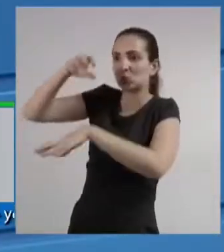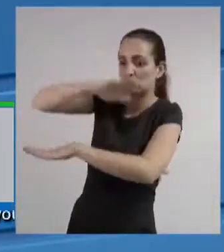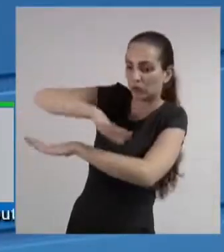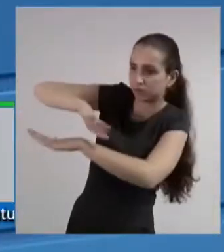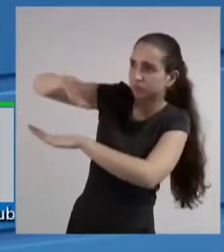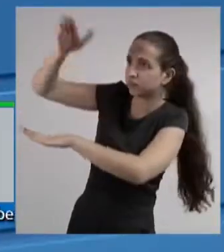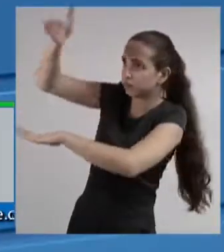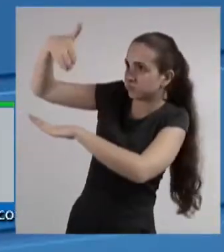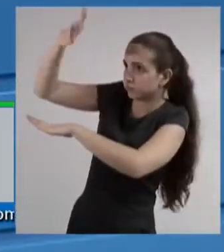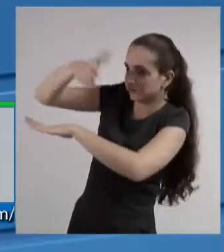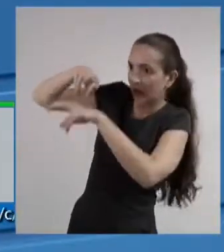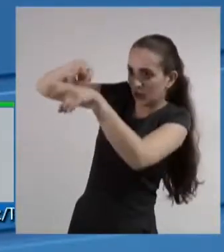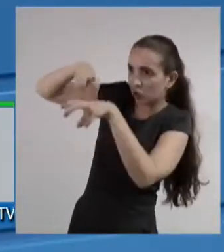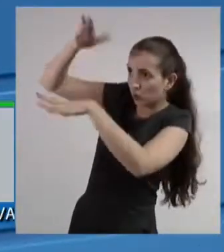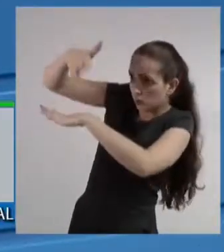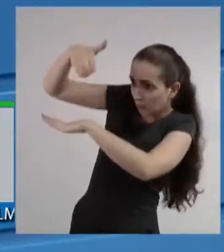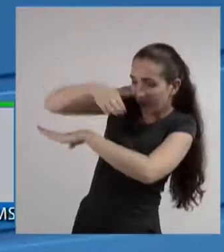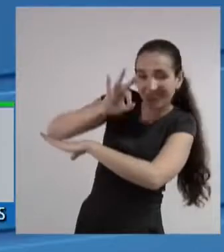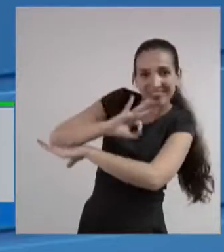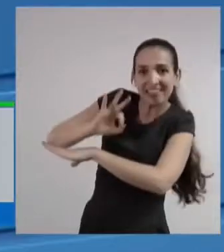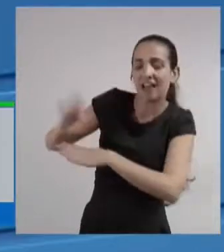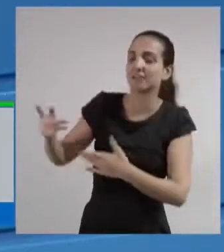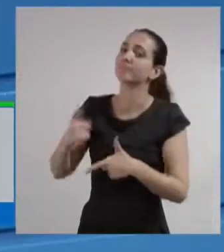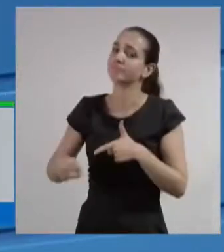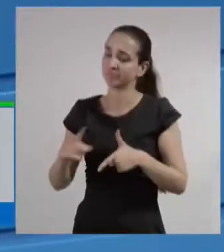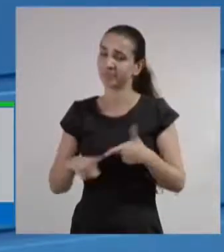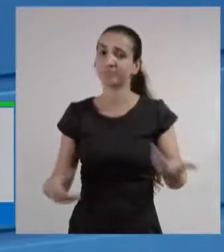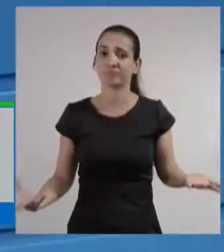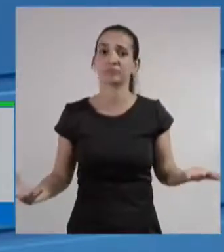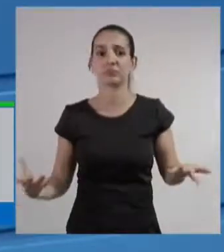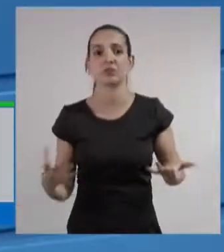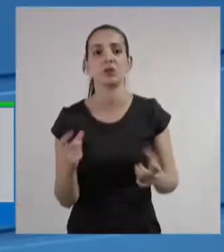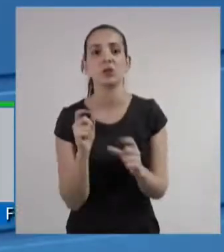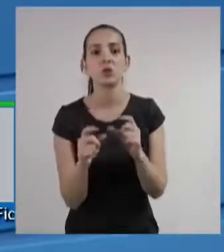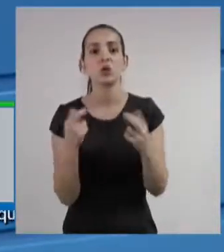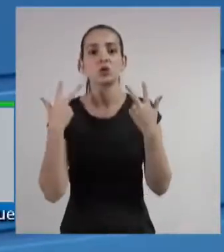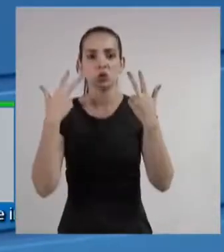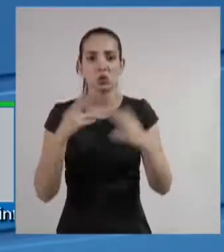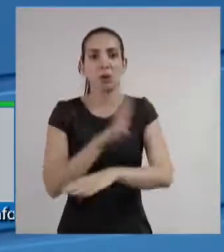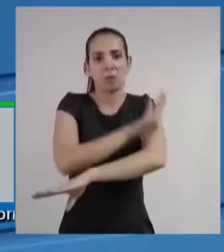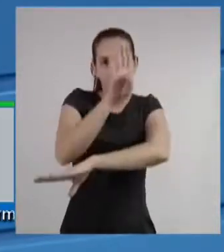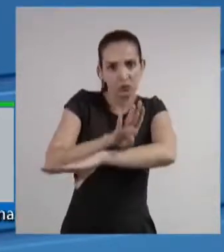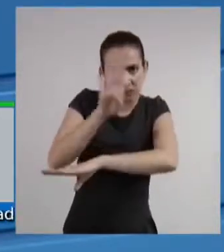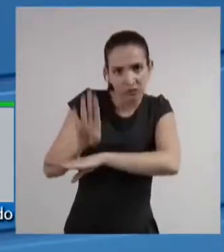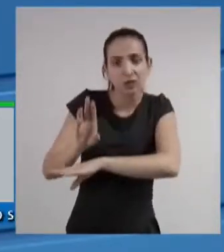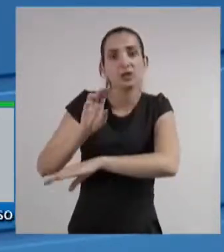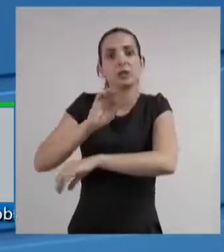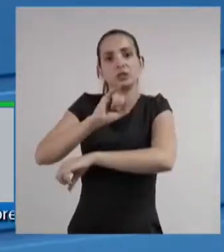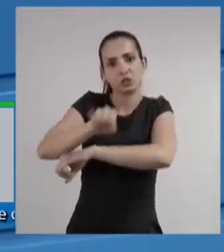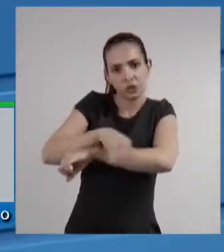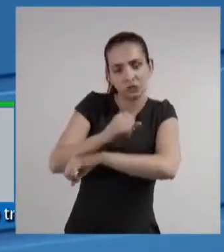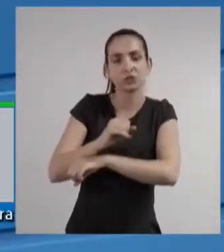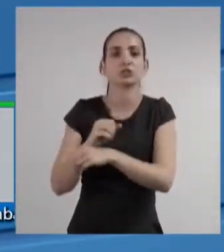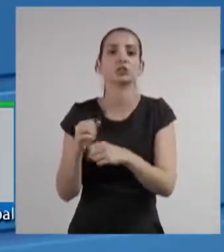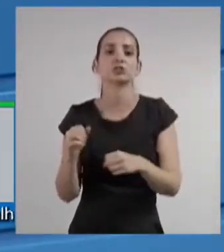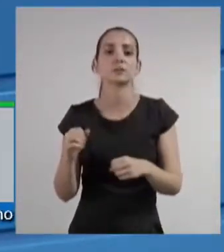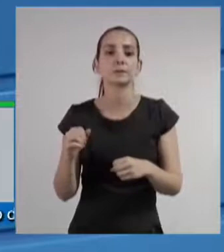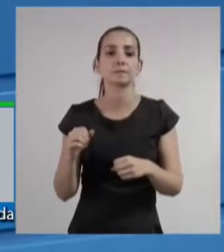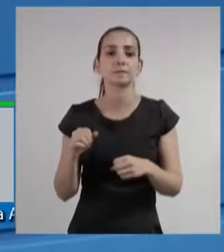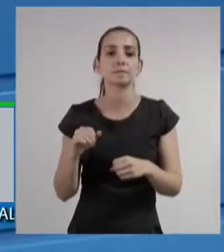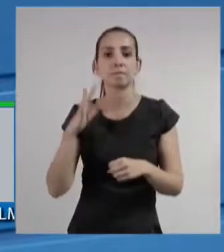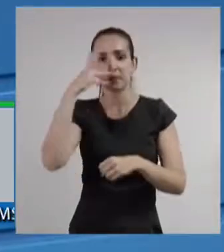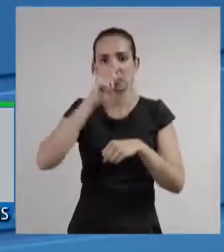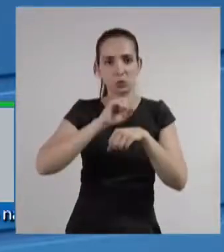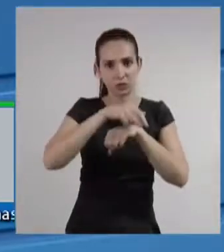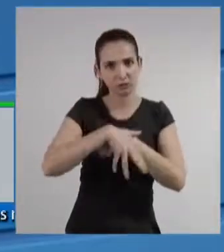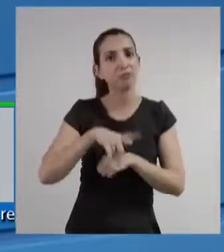os municípios que têm rios de água cristalina. Bonito e Jardim. E Bodoquena. Você vai abrir uma estrada,